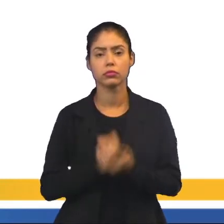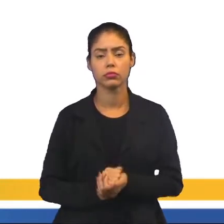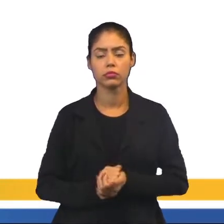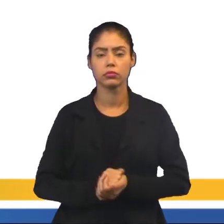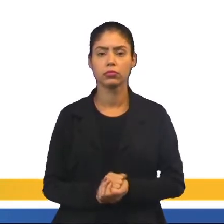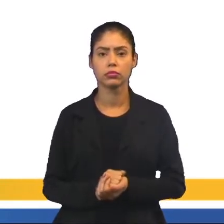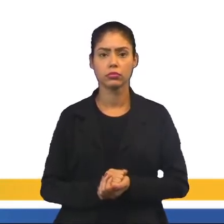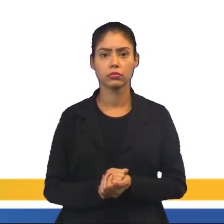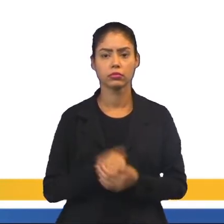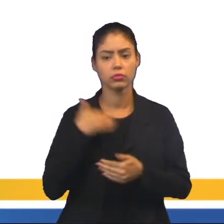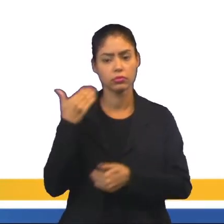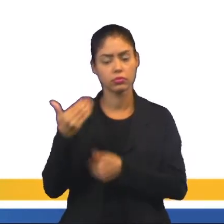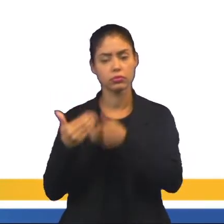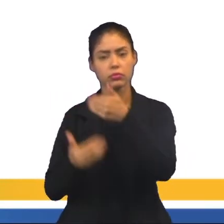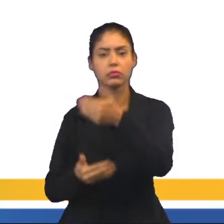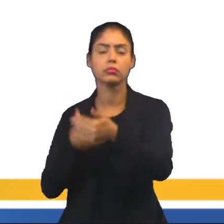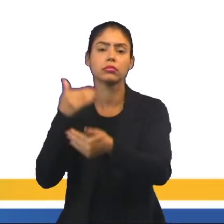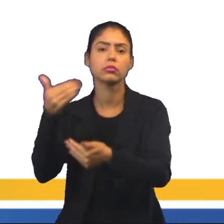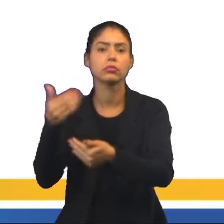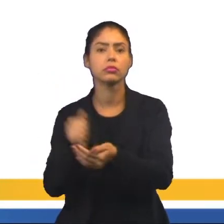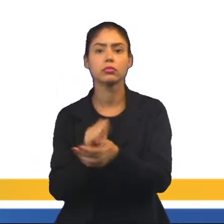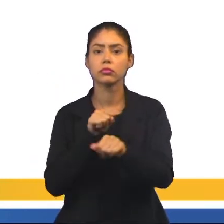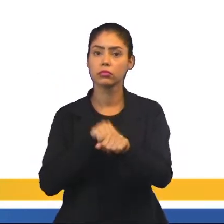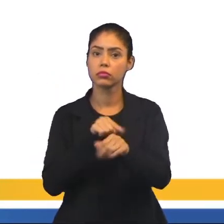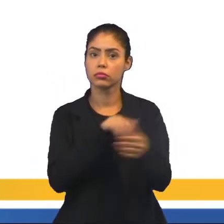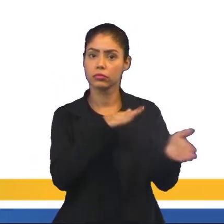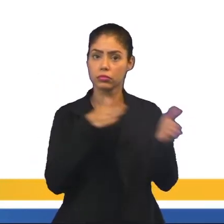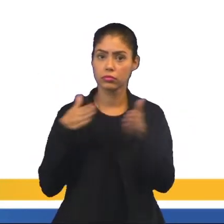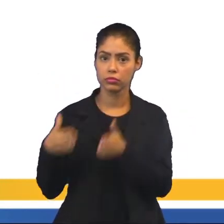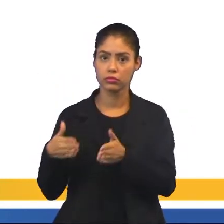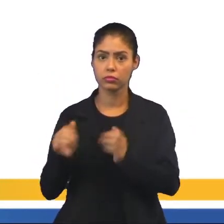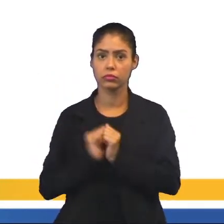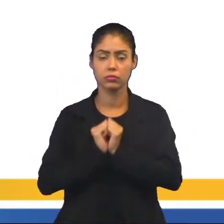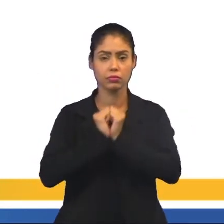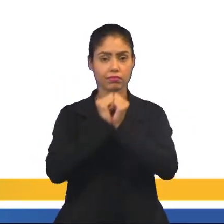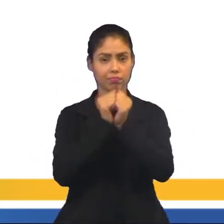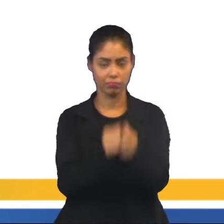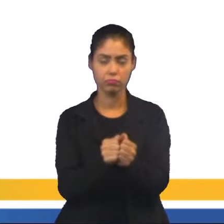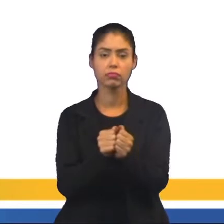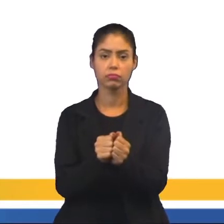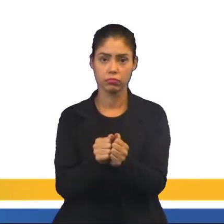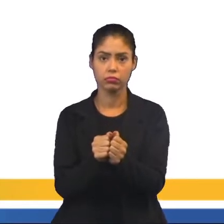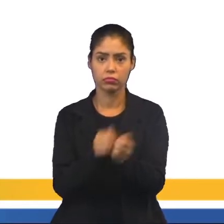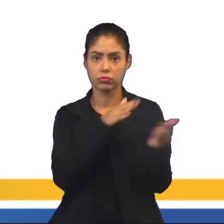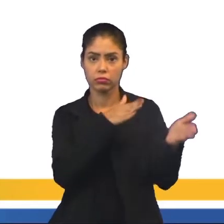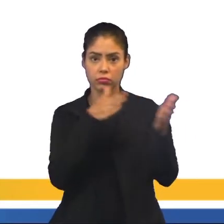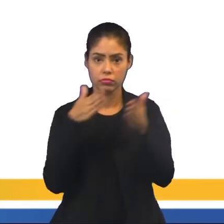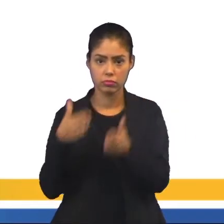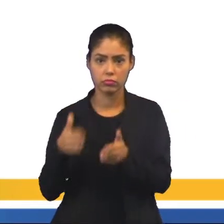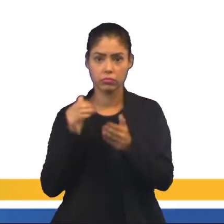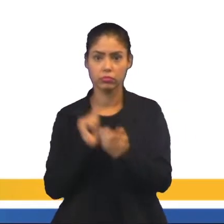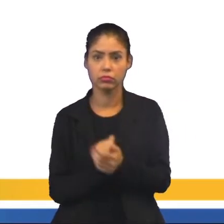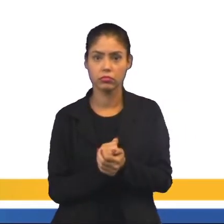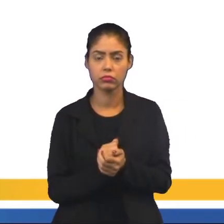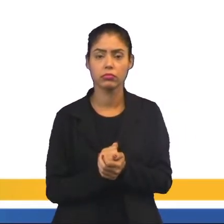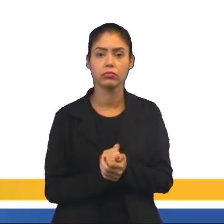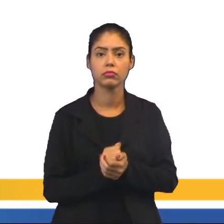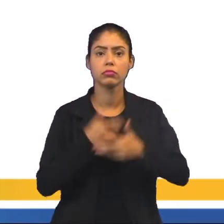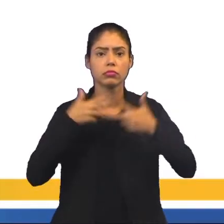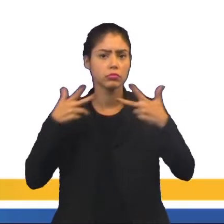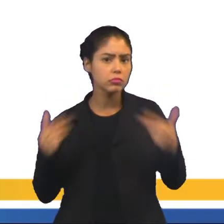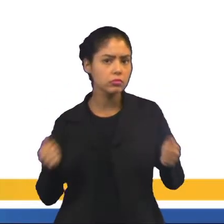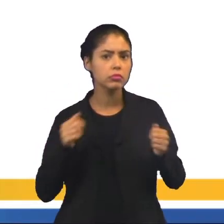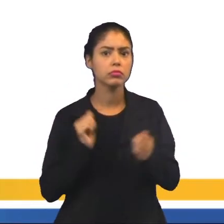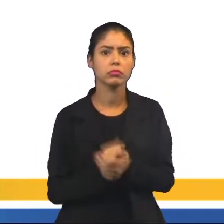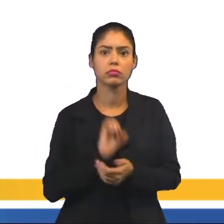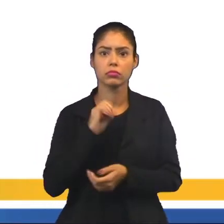ao longo do tempo ele vai fazendo parte da linha de montagem. Ou seja, ele passa a ser uma ferramenta ou